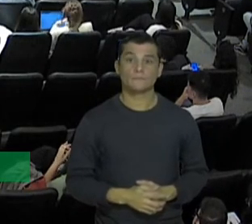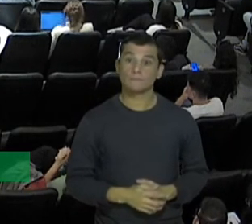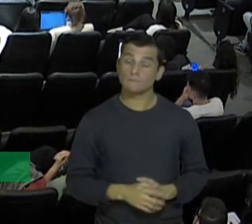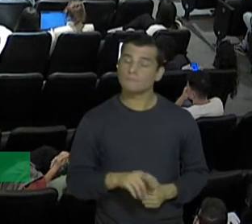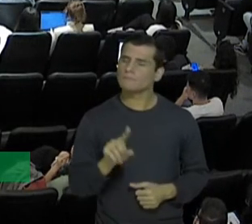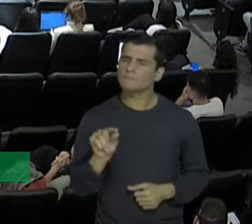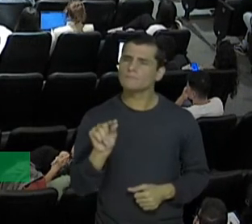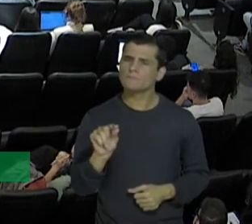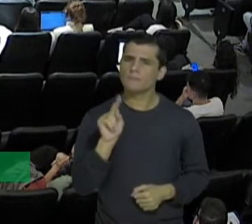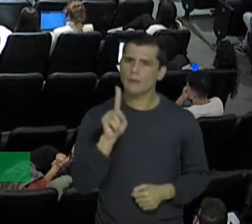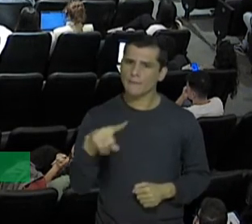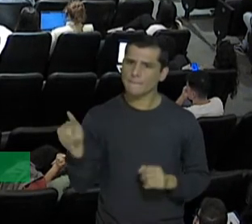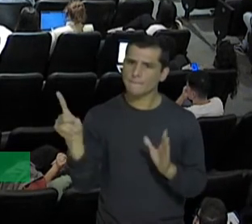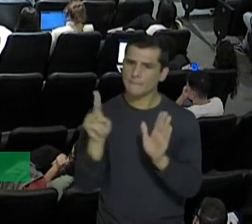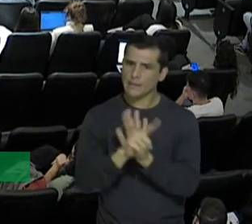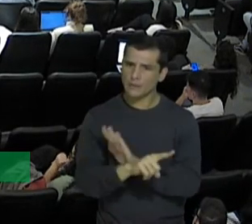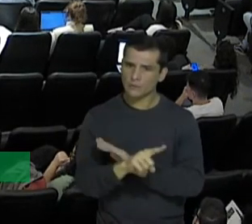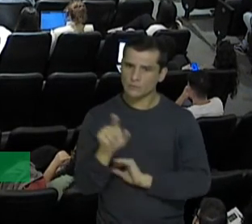Desculpa